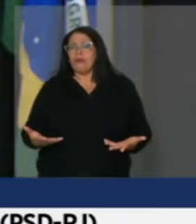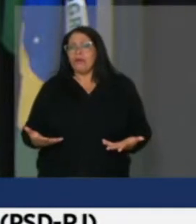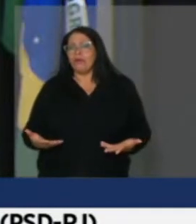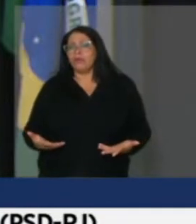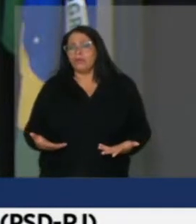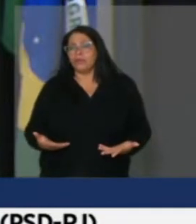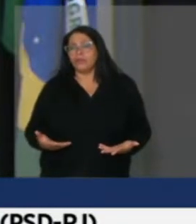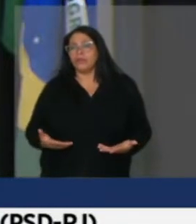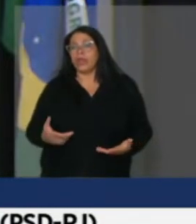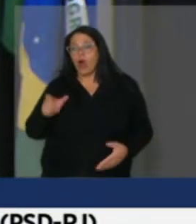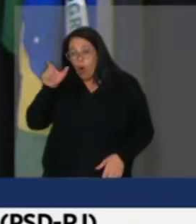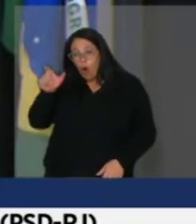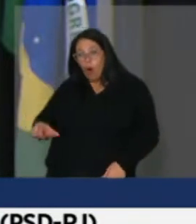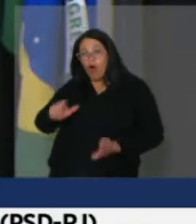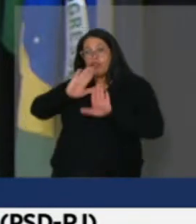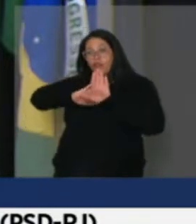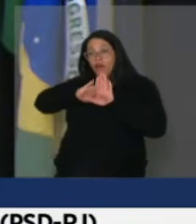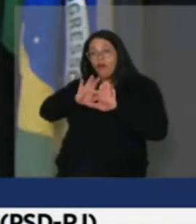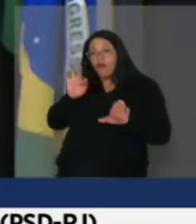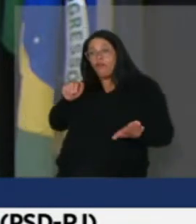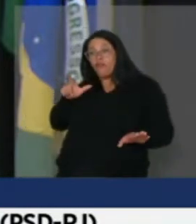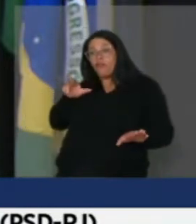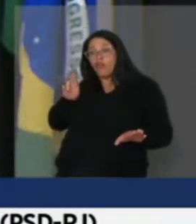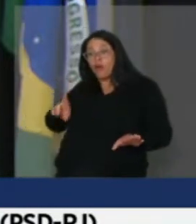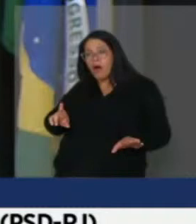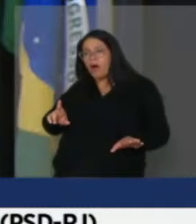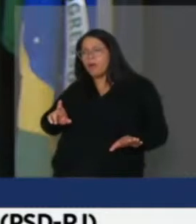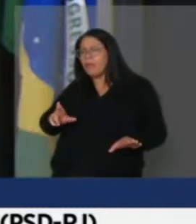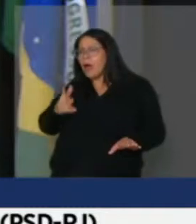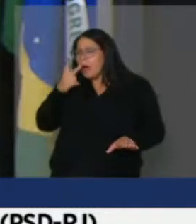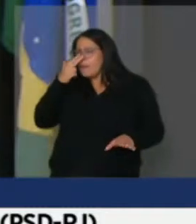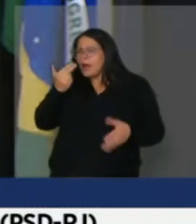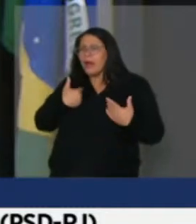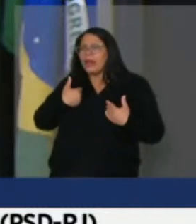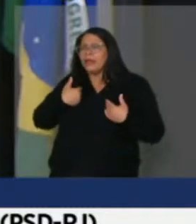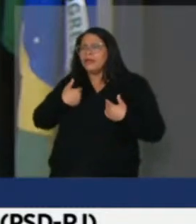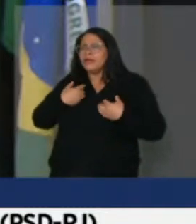A Flor de Lis que está aqui está destruída.